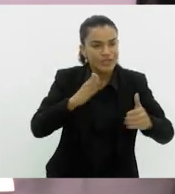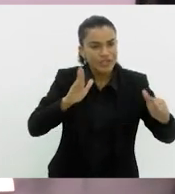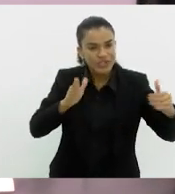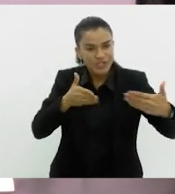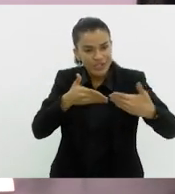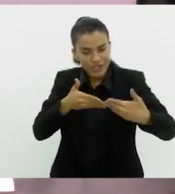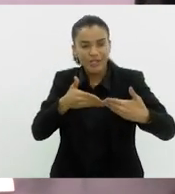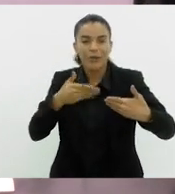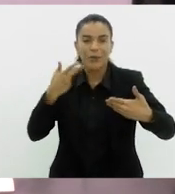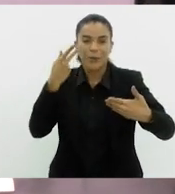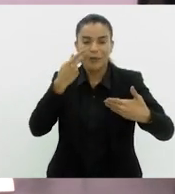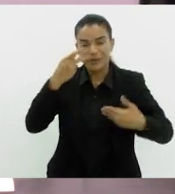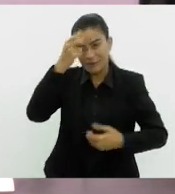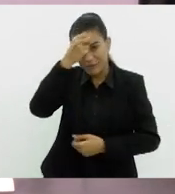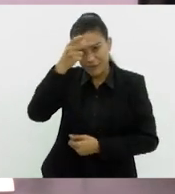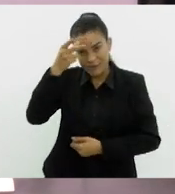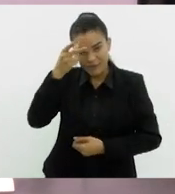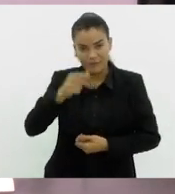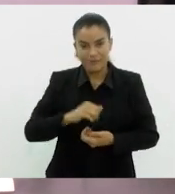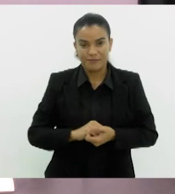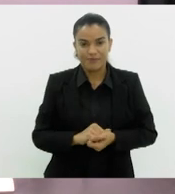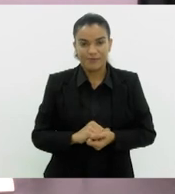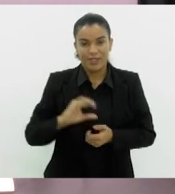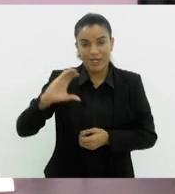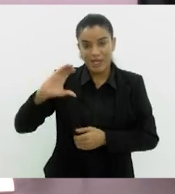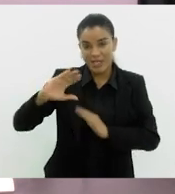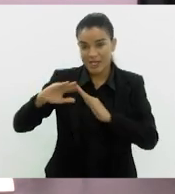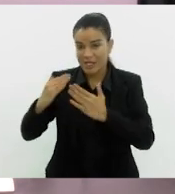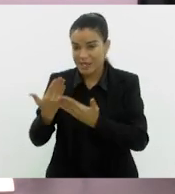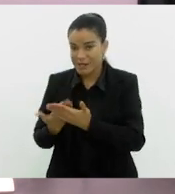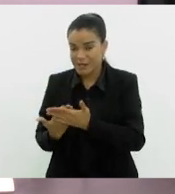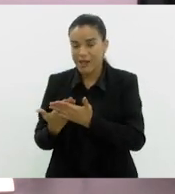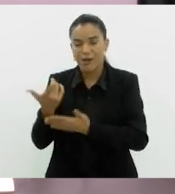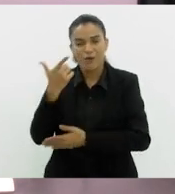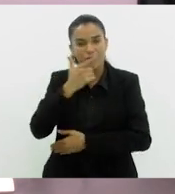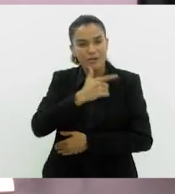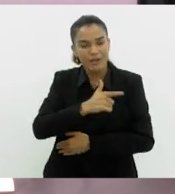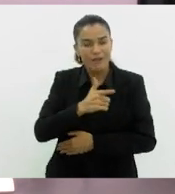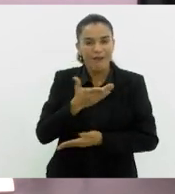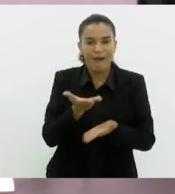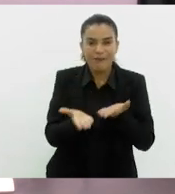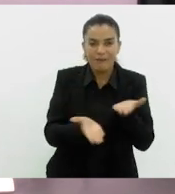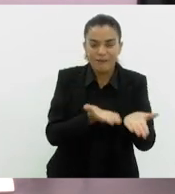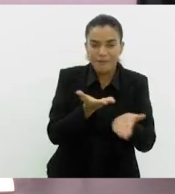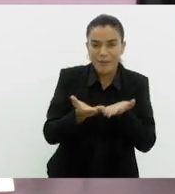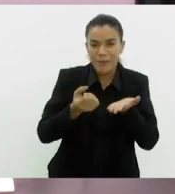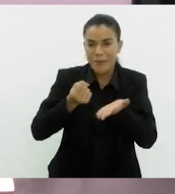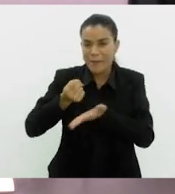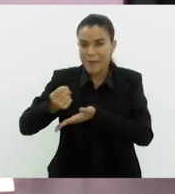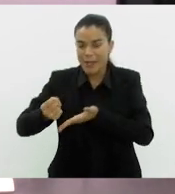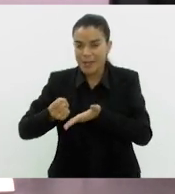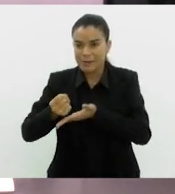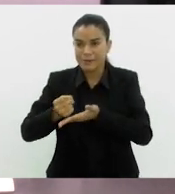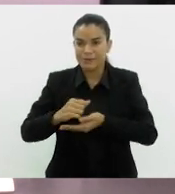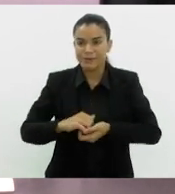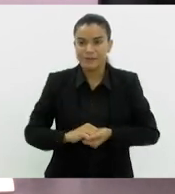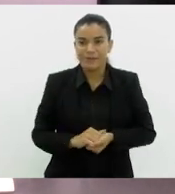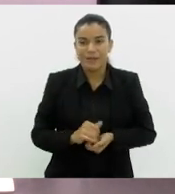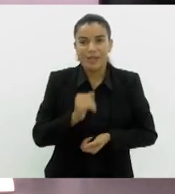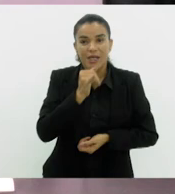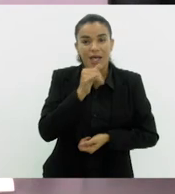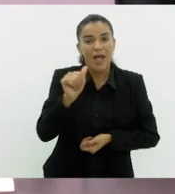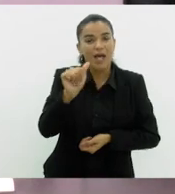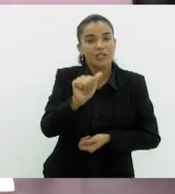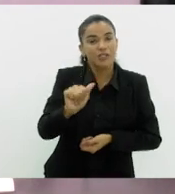diretamente com a política municipal. Creche, acesso à educação básica. Então, assim, é muito importante que a gente tivesse aqui, por exemplo, a Associação